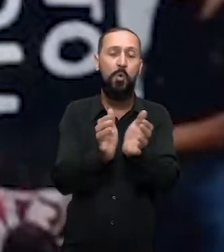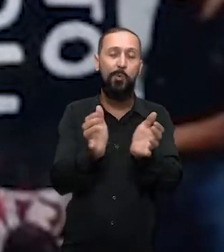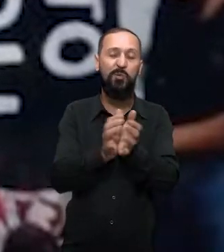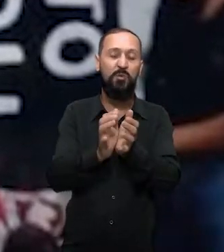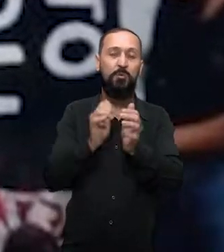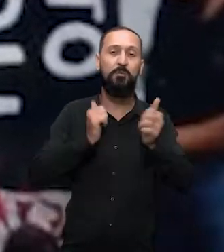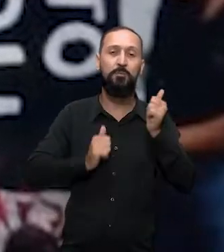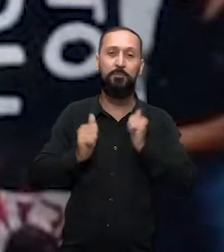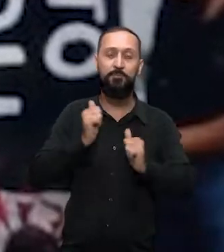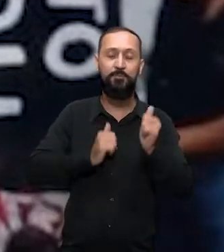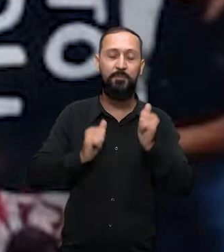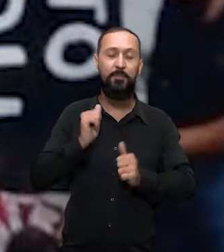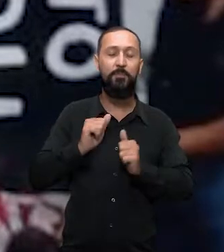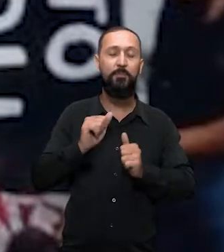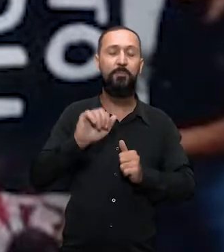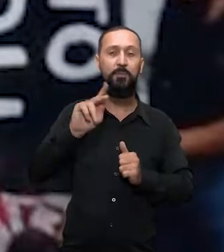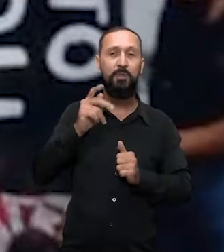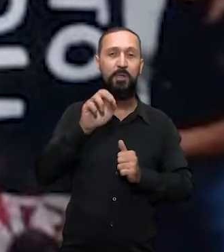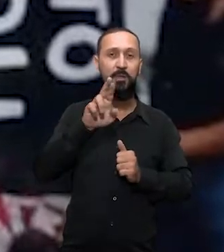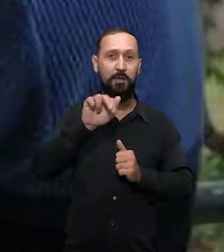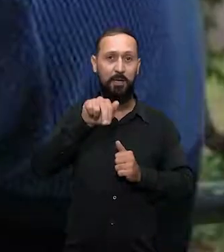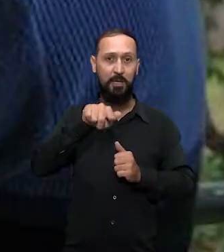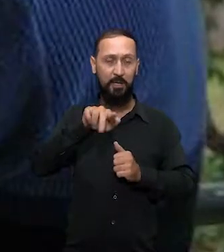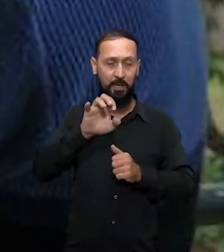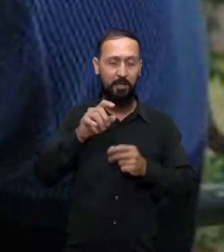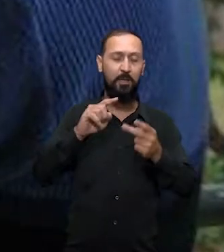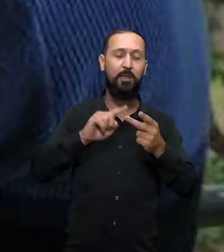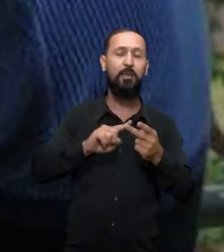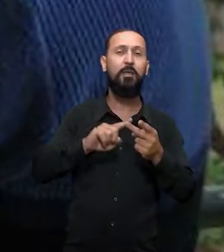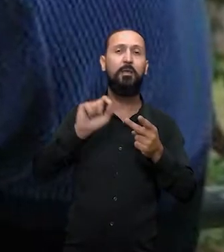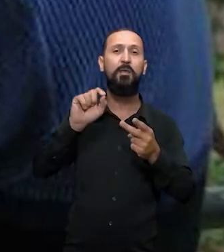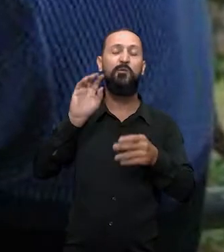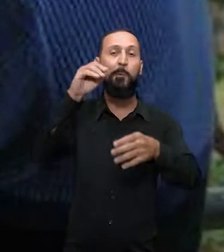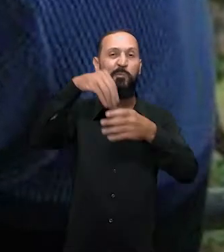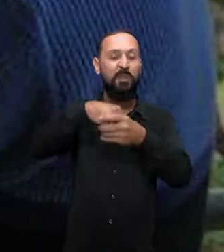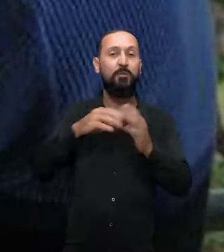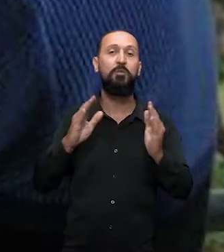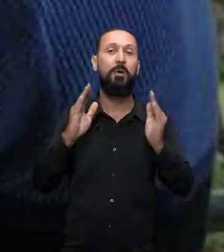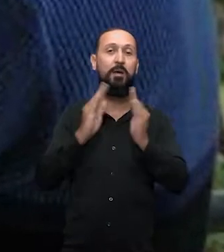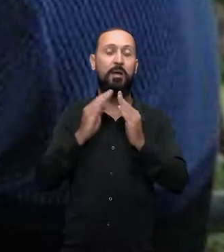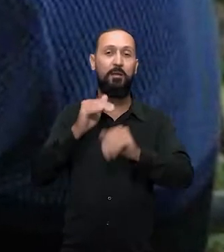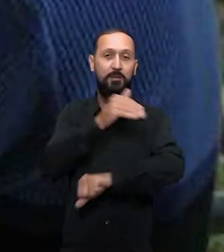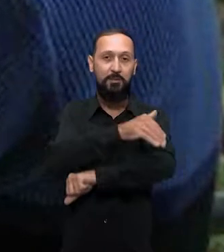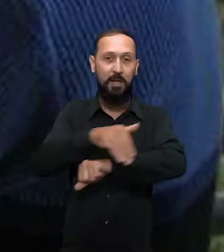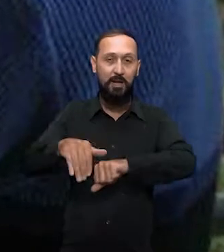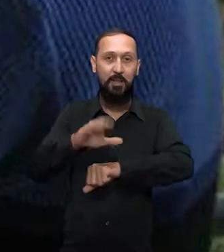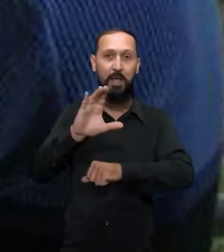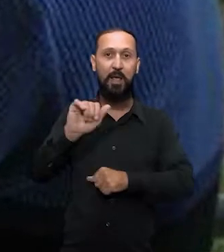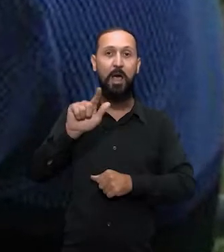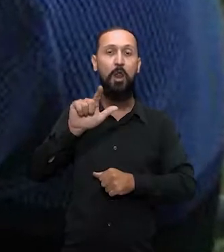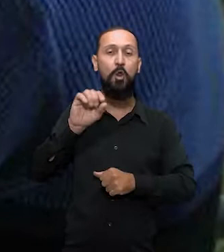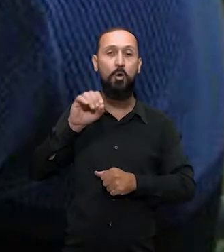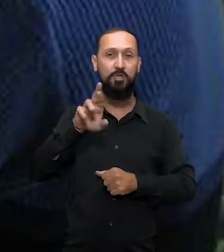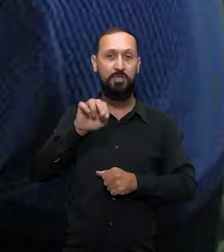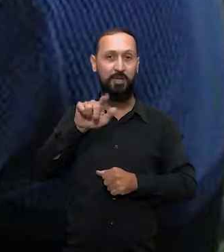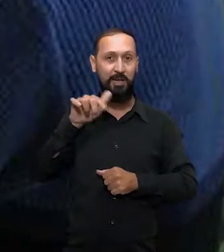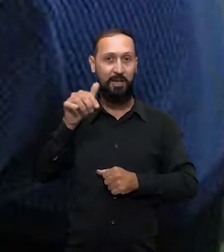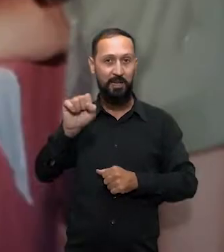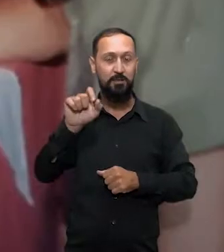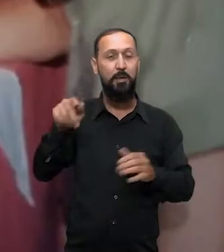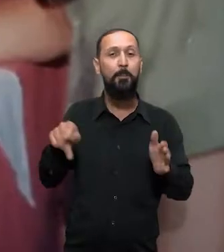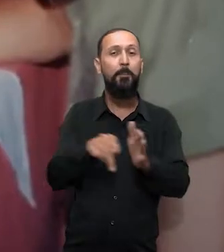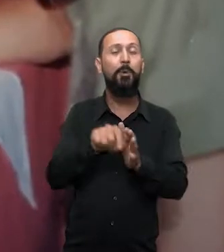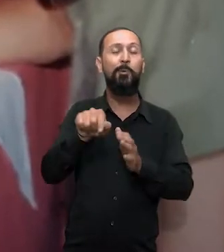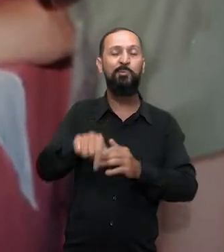de artistas criado por Henrique Spengler e Adilson Schiffer e que funcionava num casarão na Avenida Calógeras,